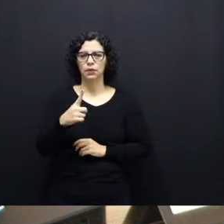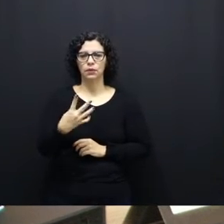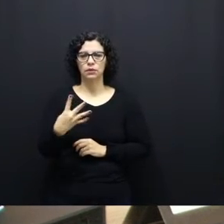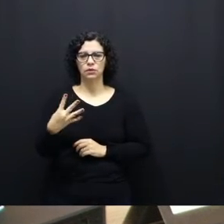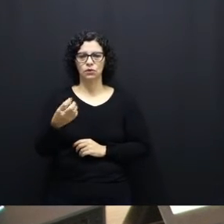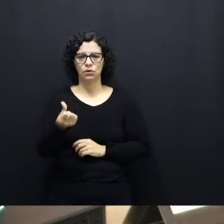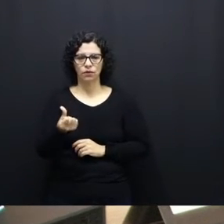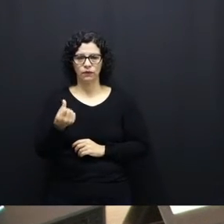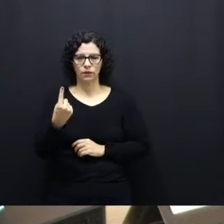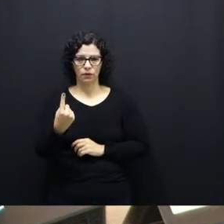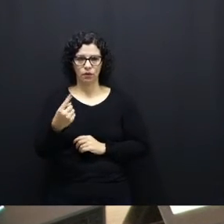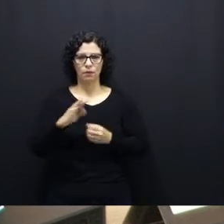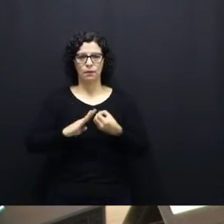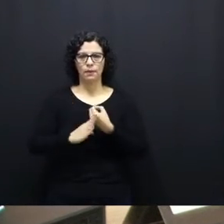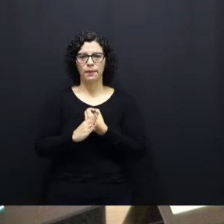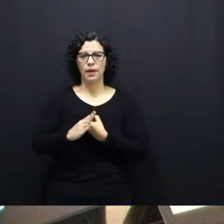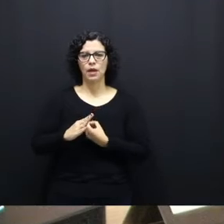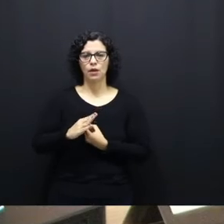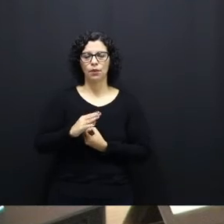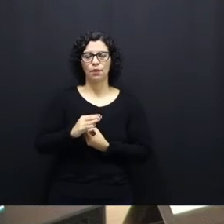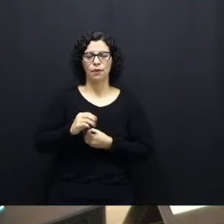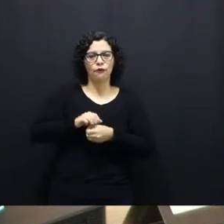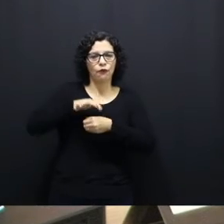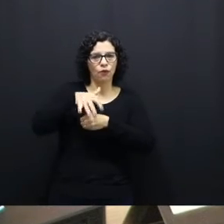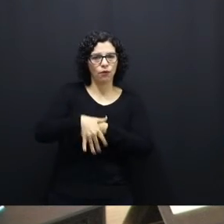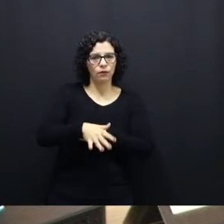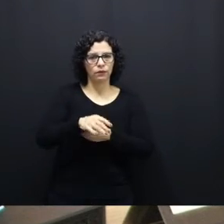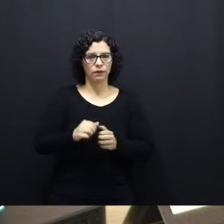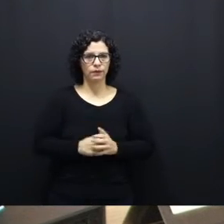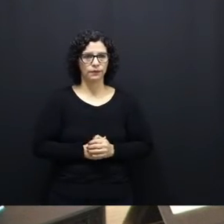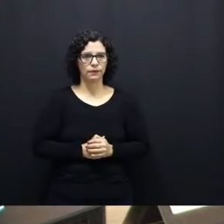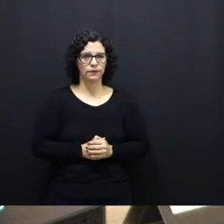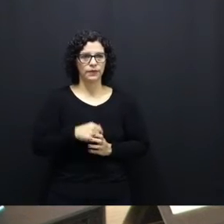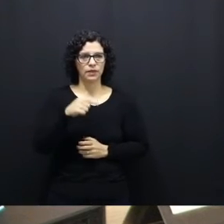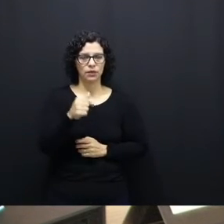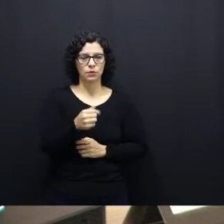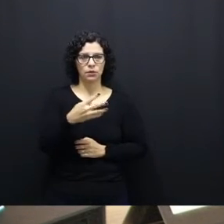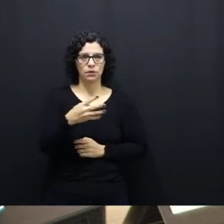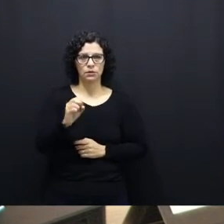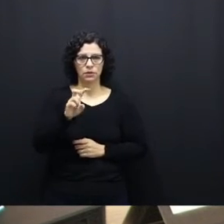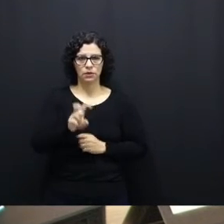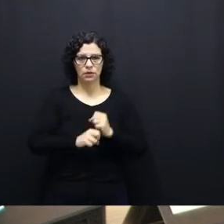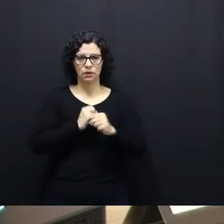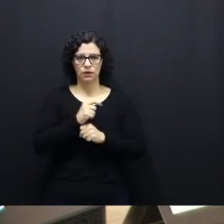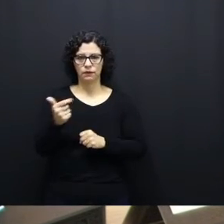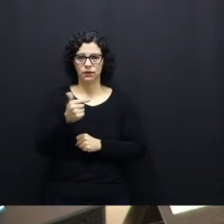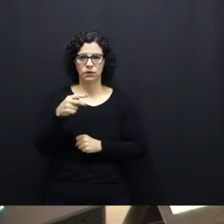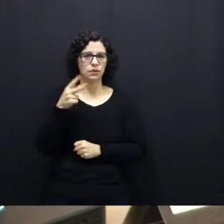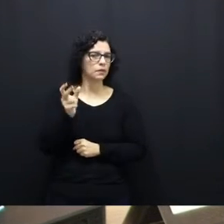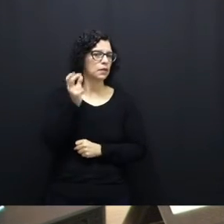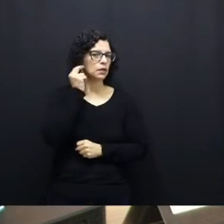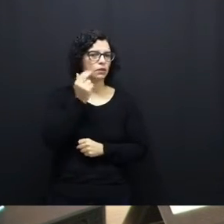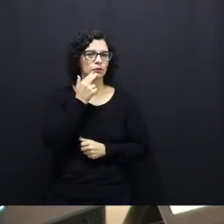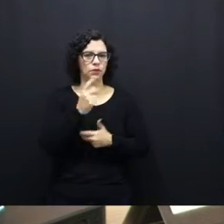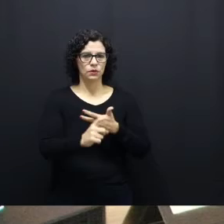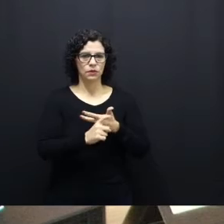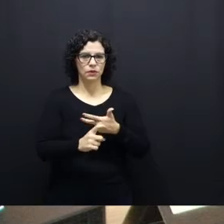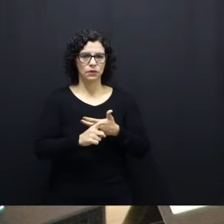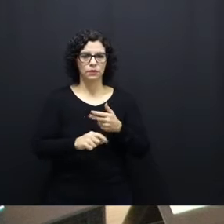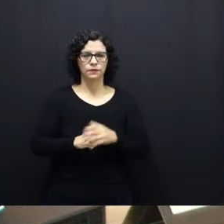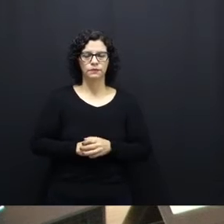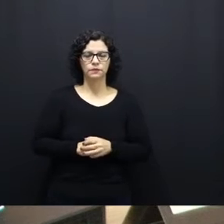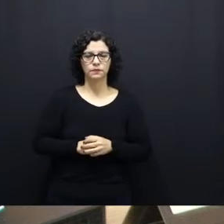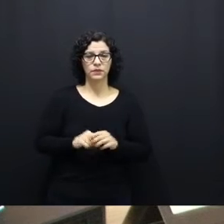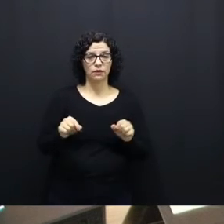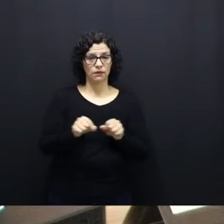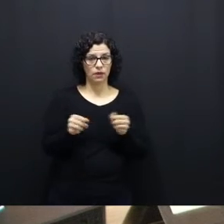1491 do bairro Parque da Fonte indicação do 7.405 2022 vereador Paulinho Maradona Poder Executivo